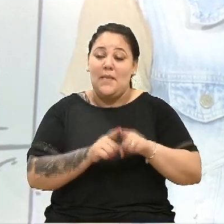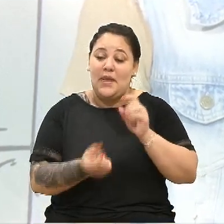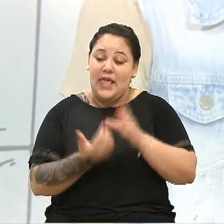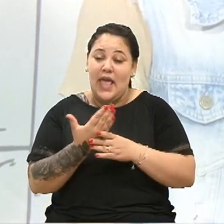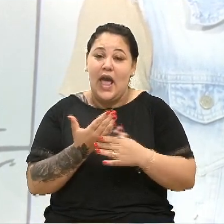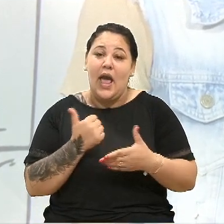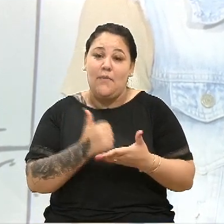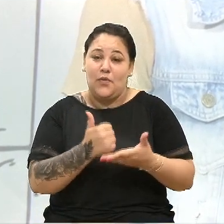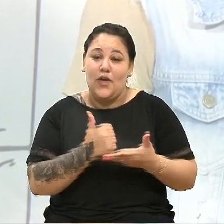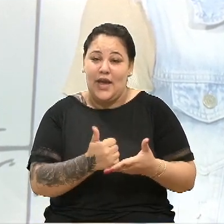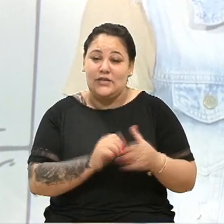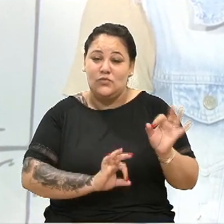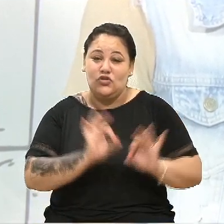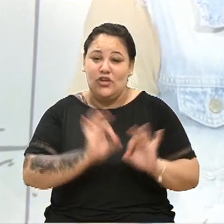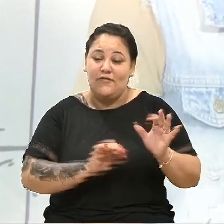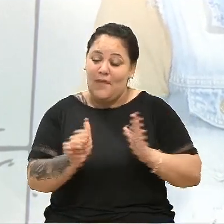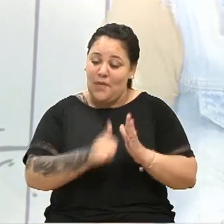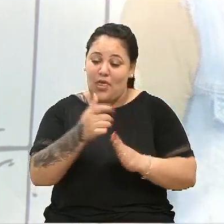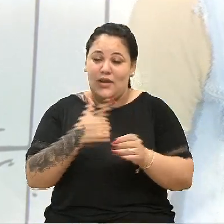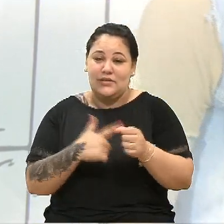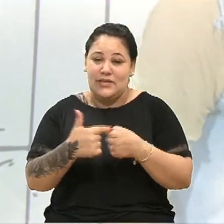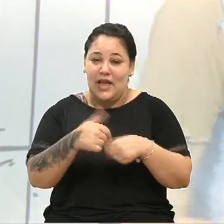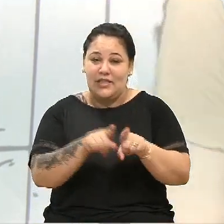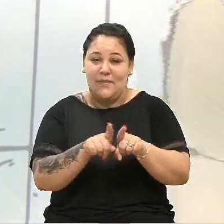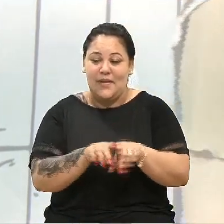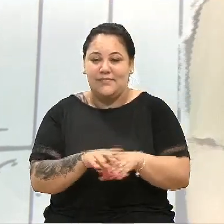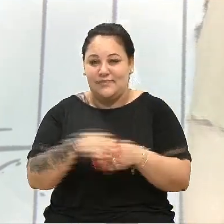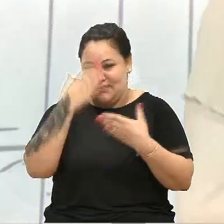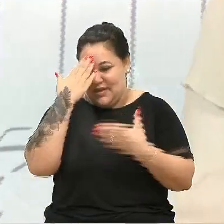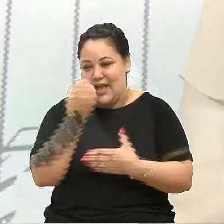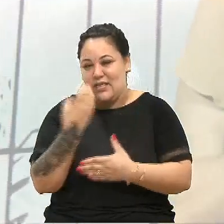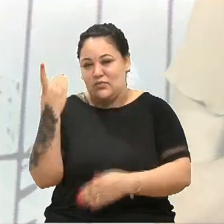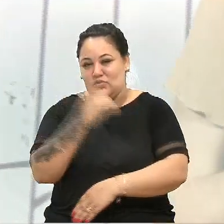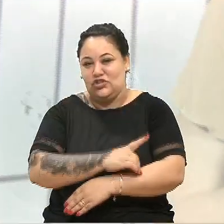que vai reverberar na nossa cidade também. Obrigada, um bom Obrigado. dia. Gente,